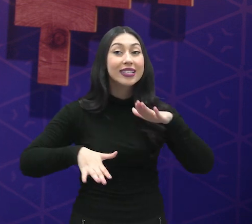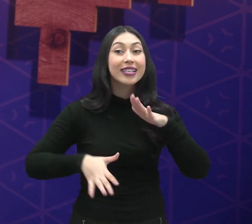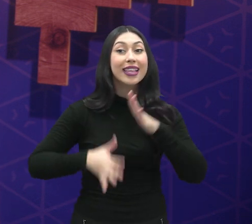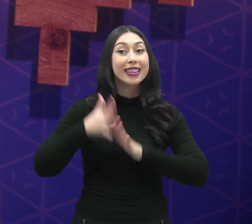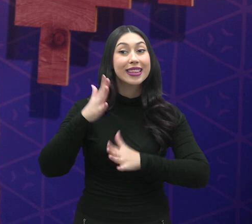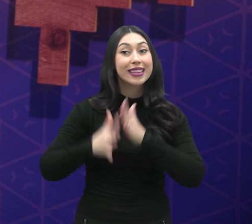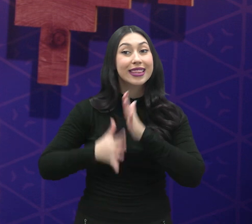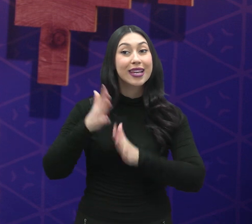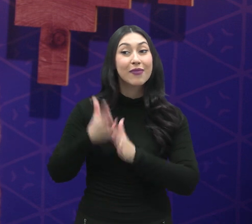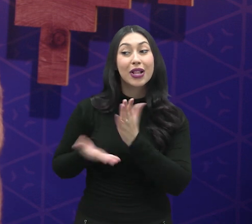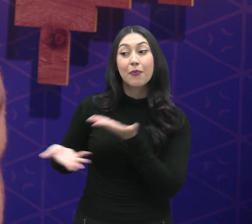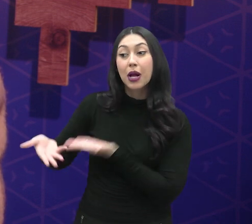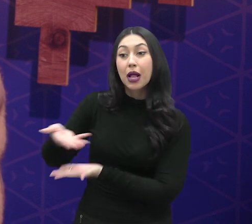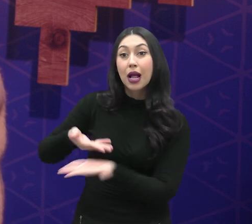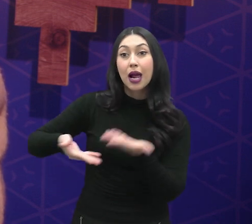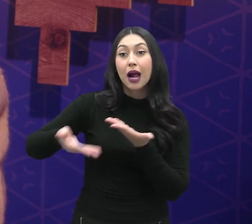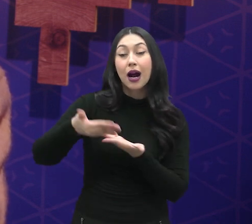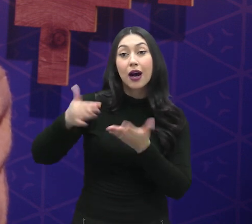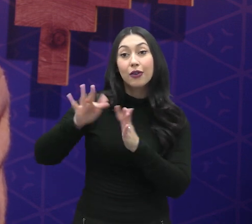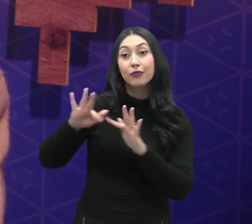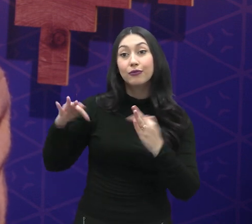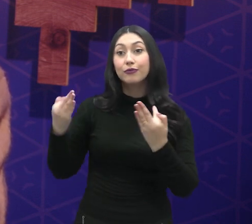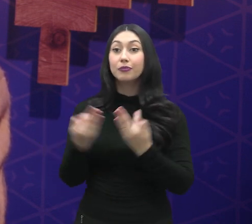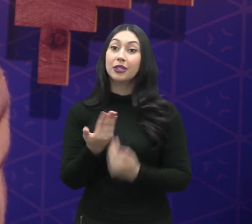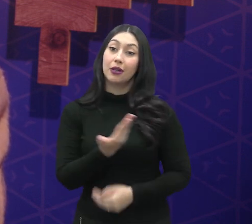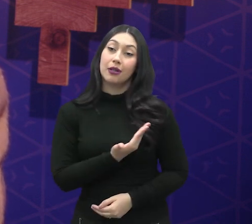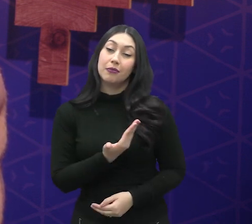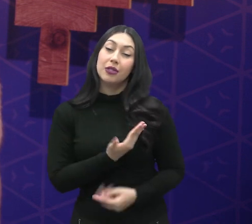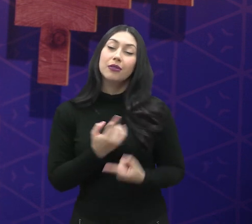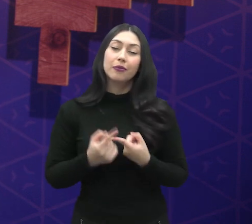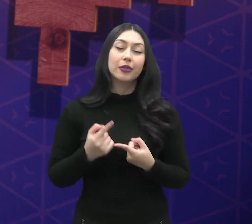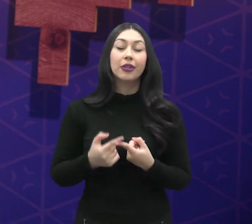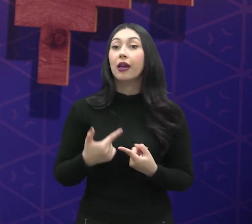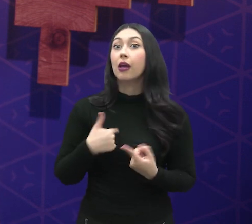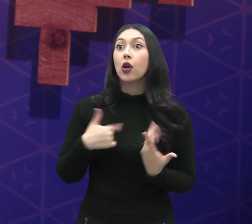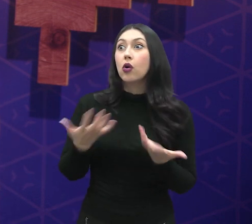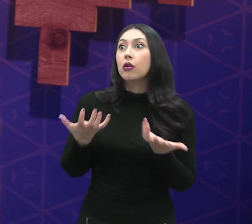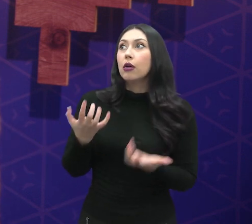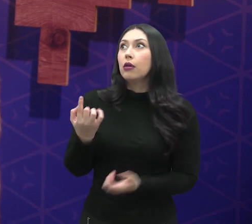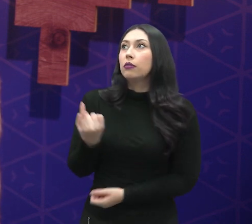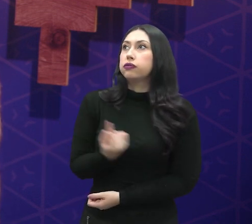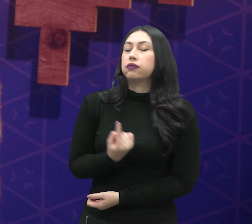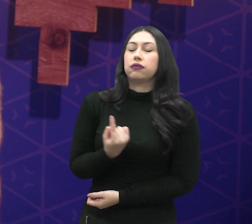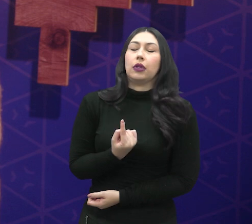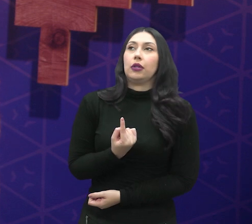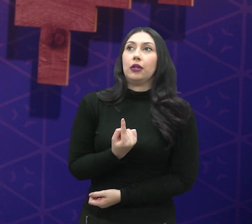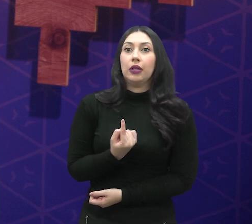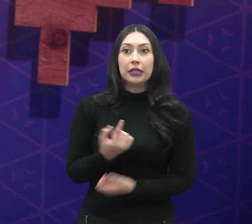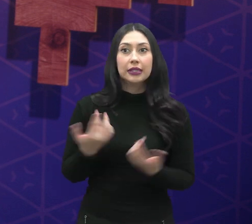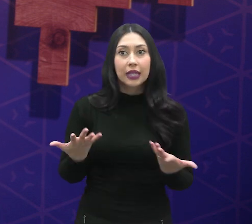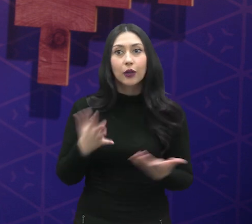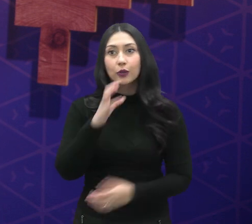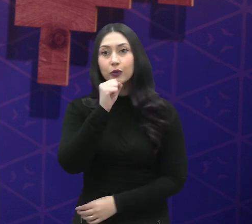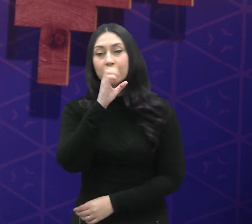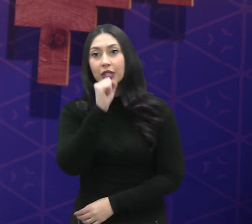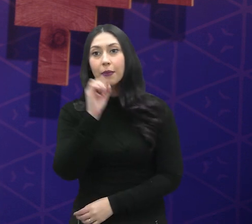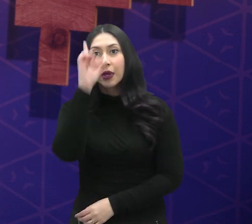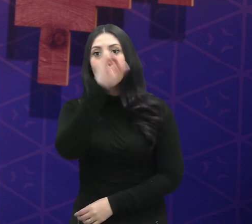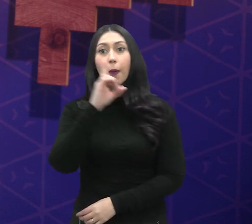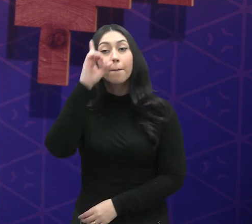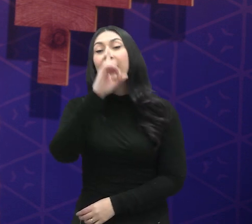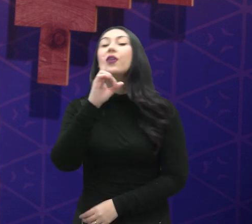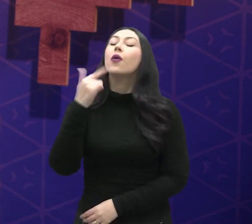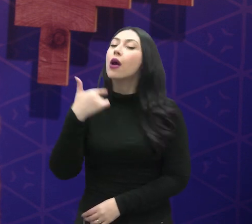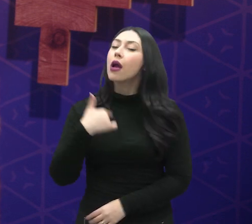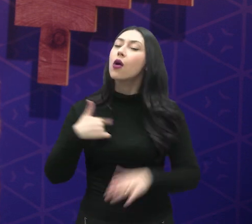acabava atrapalhando minha convivência com a família ou com amigos e tudo mais, porque eu não queria ver ninguém. Então, no final de